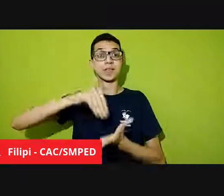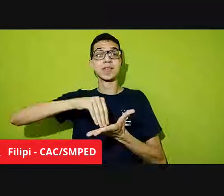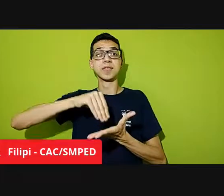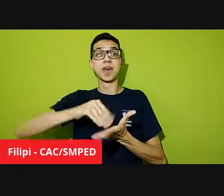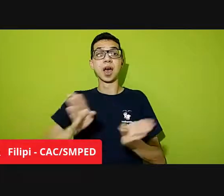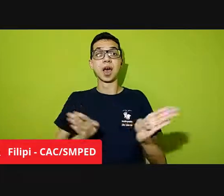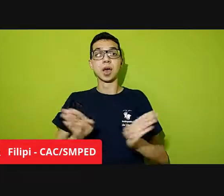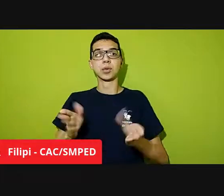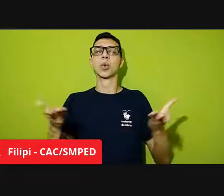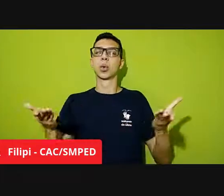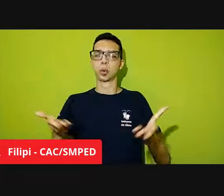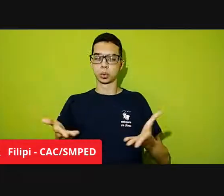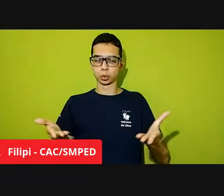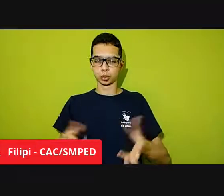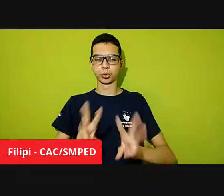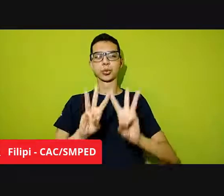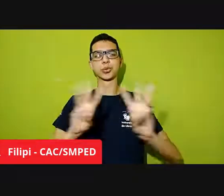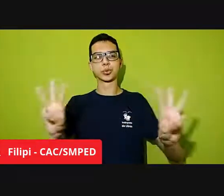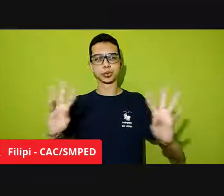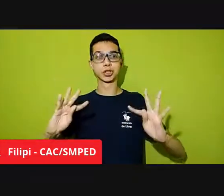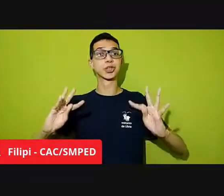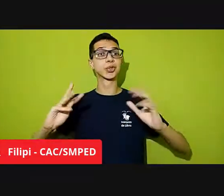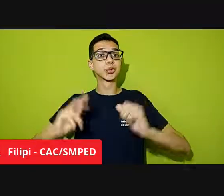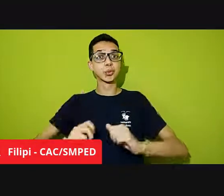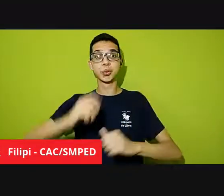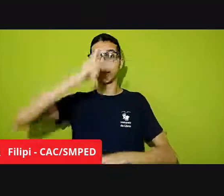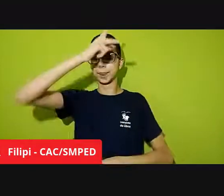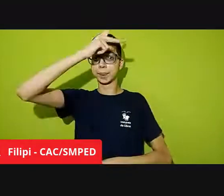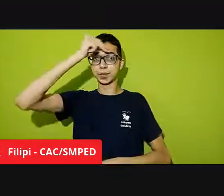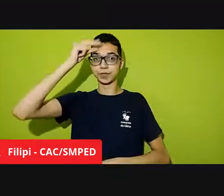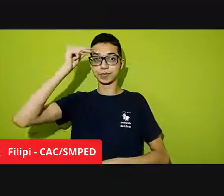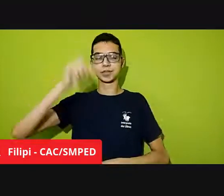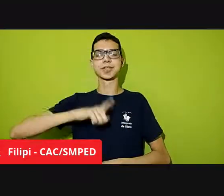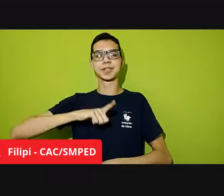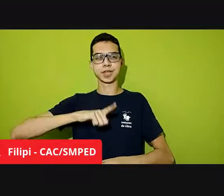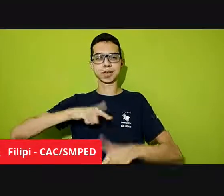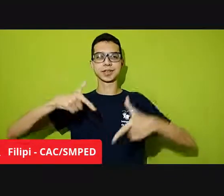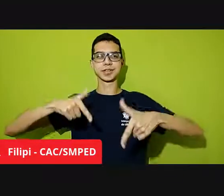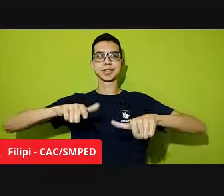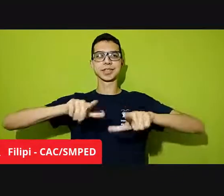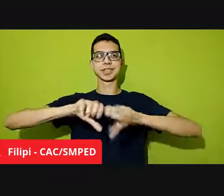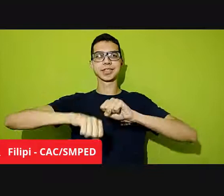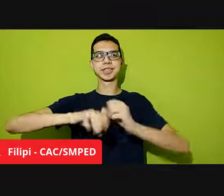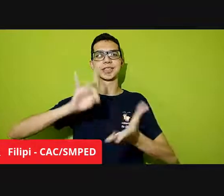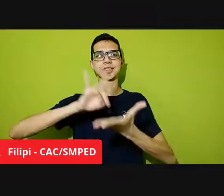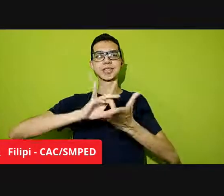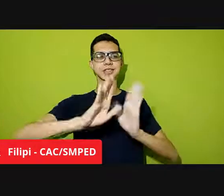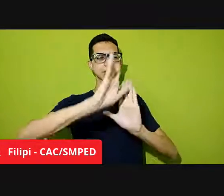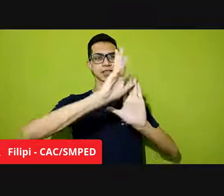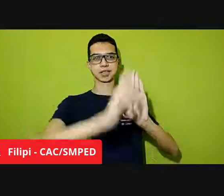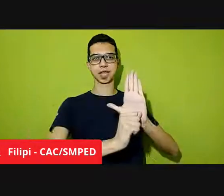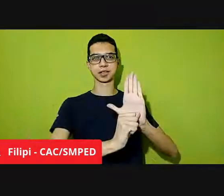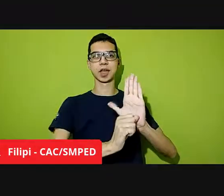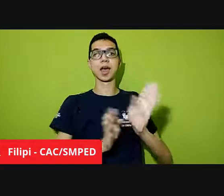os sites da prefeitura têm aí o certificado de acessibilidade digital. Isso facilita a vida